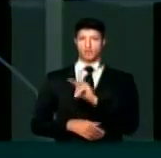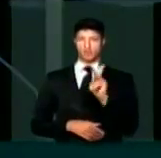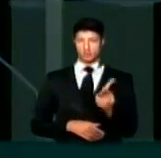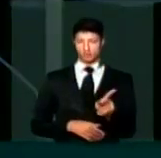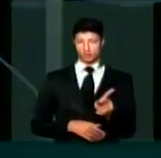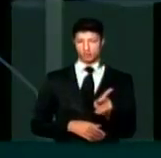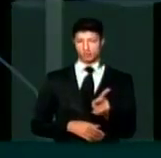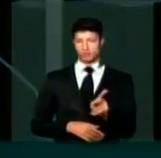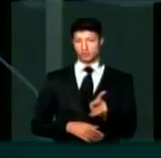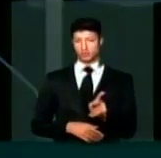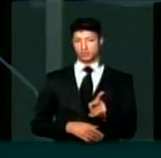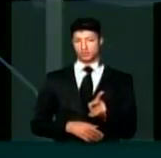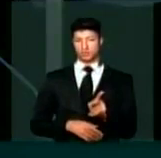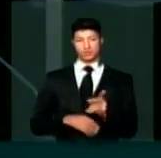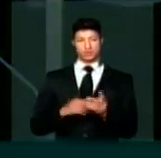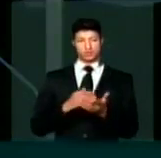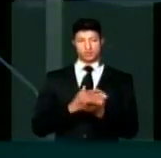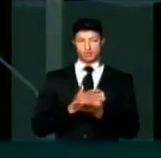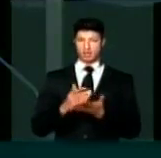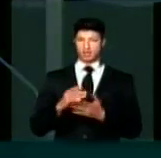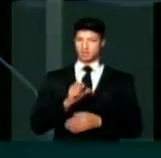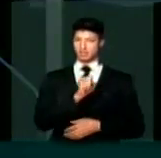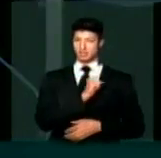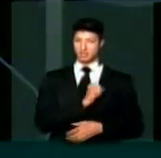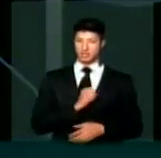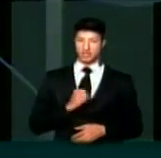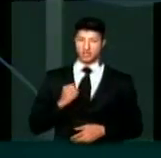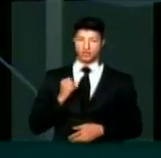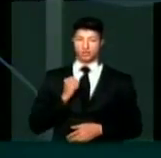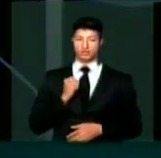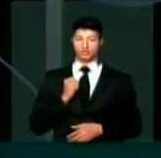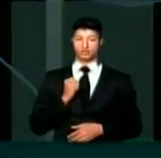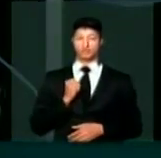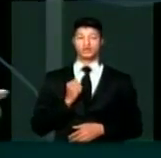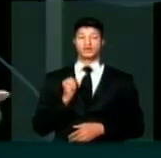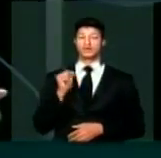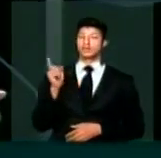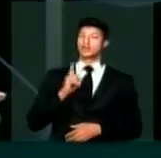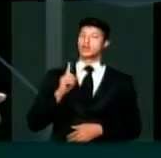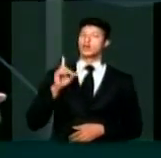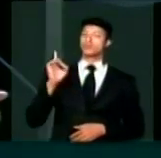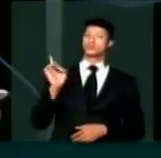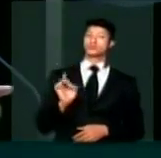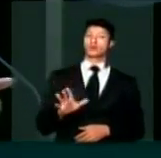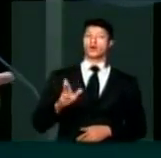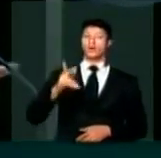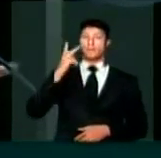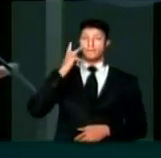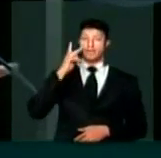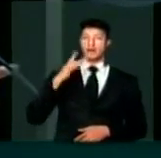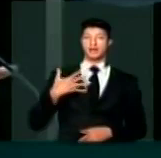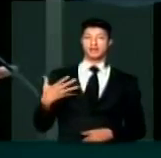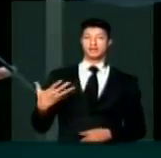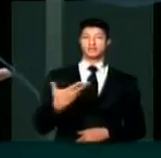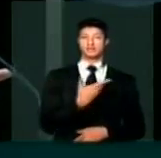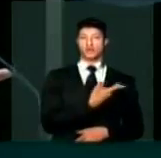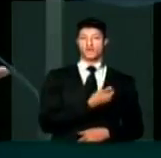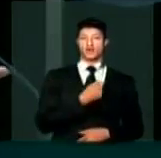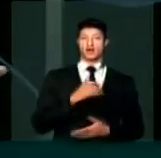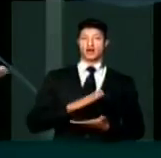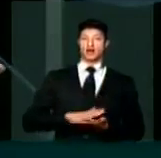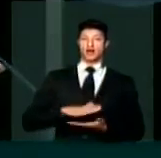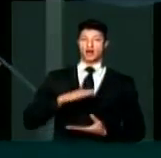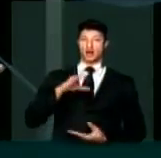professor se dedica como um sacerdócio, não apenas para salvar